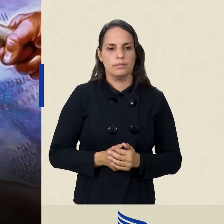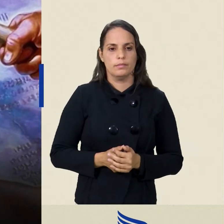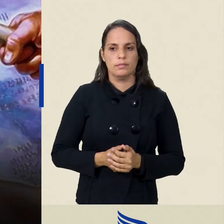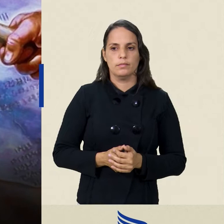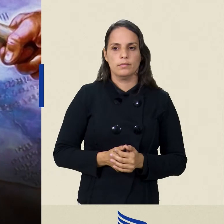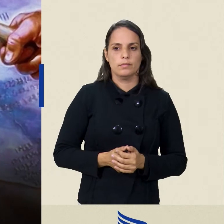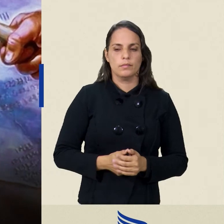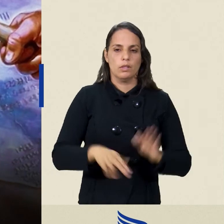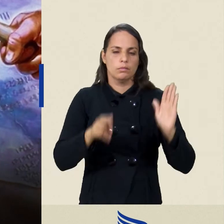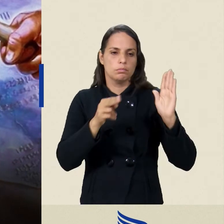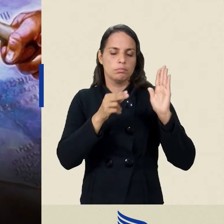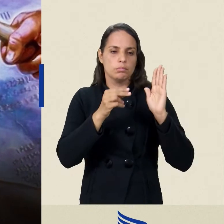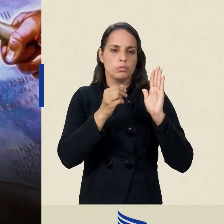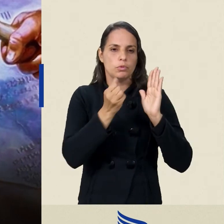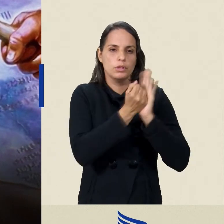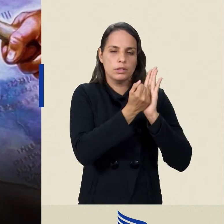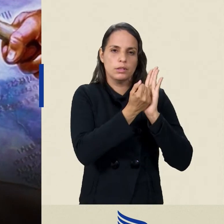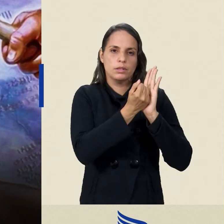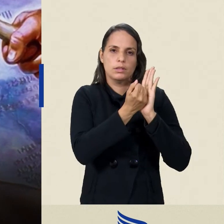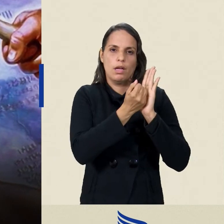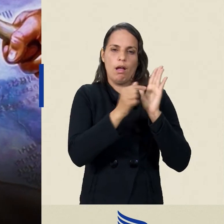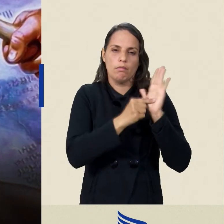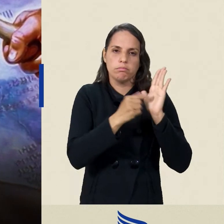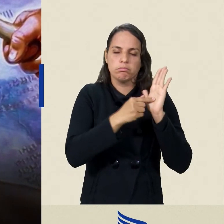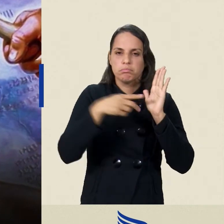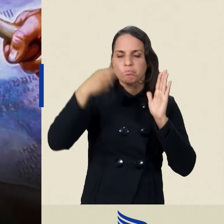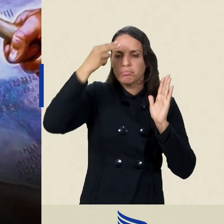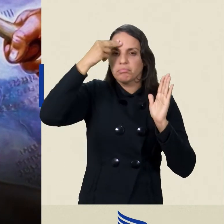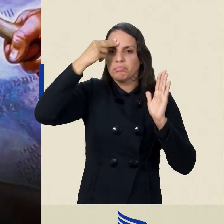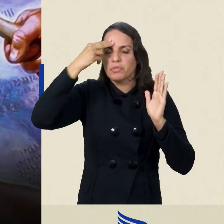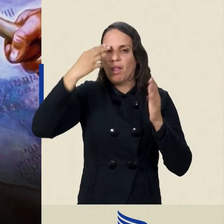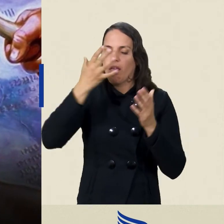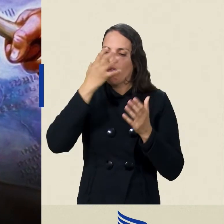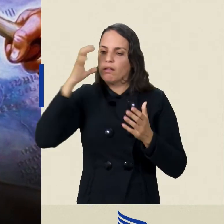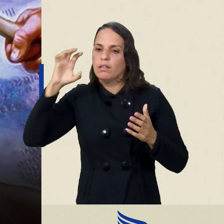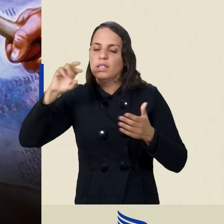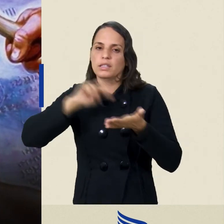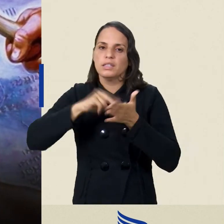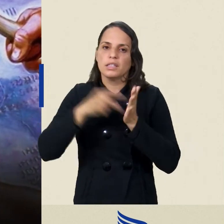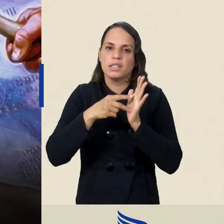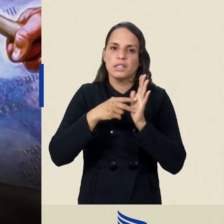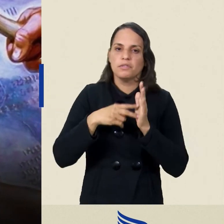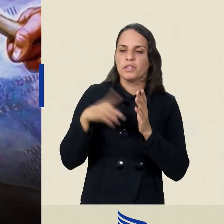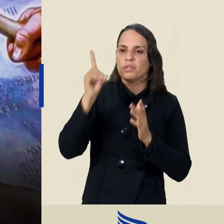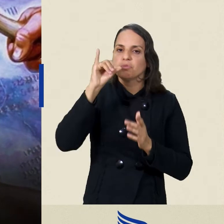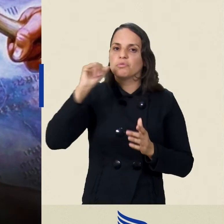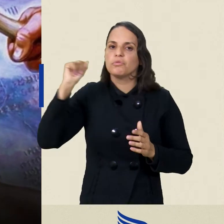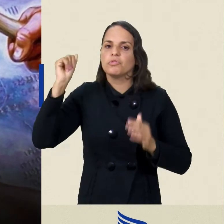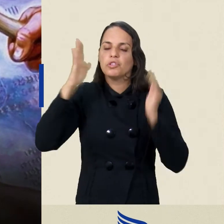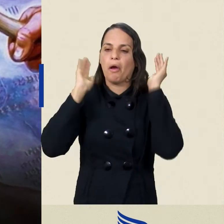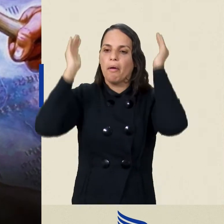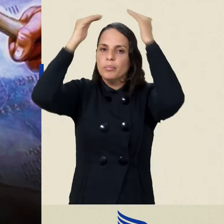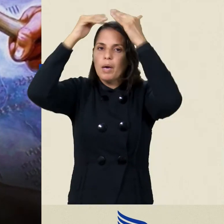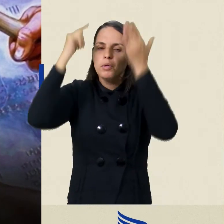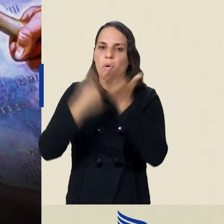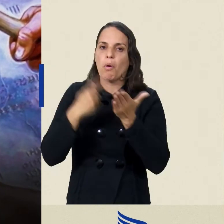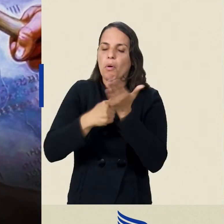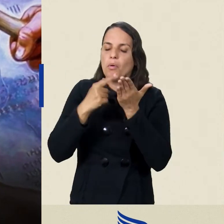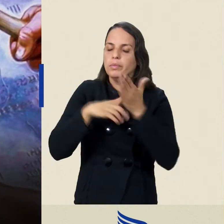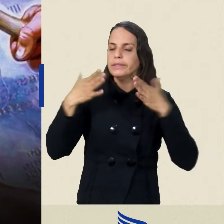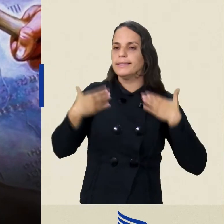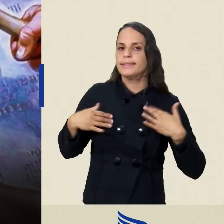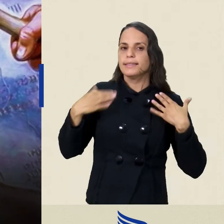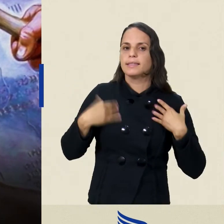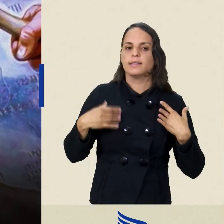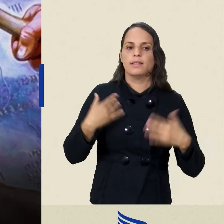dia de repouso papal, aceito pelo mundo em substituição ao dia designado por Deus. Ninguém recebeu